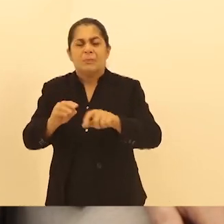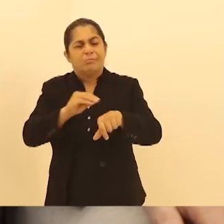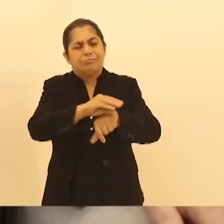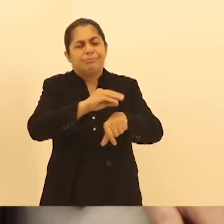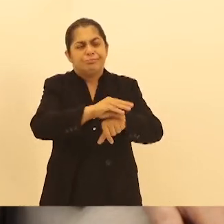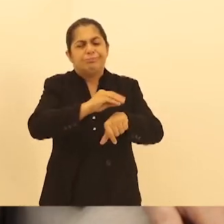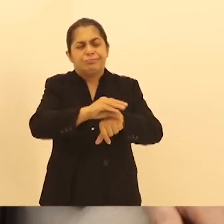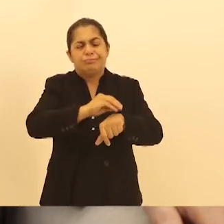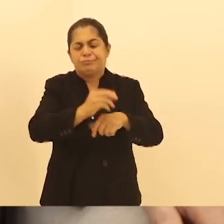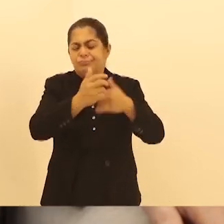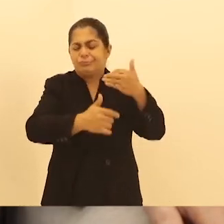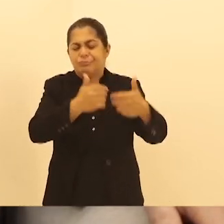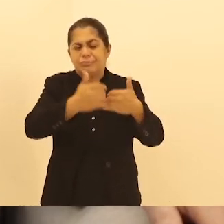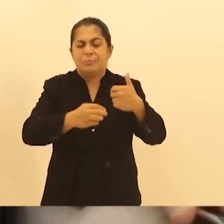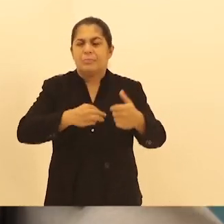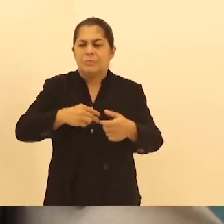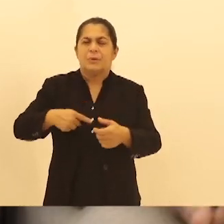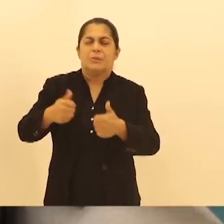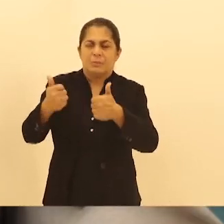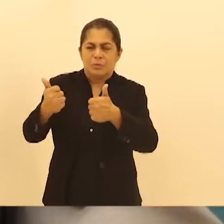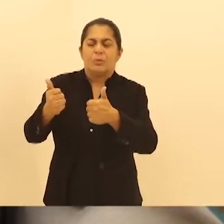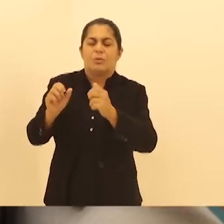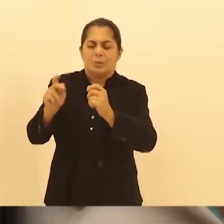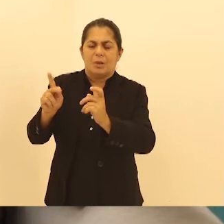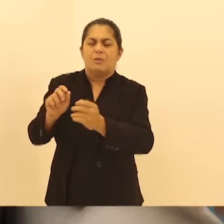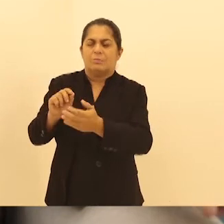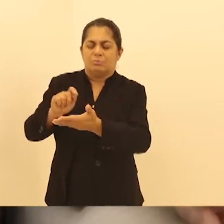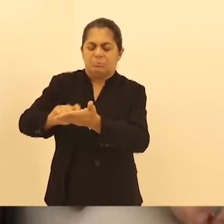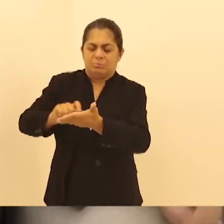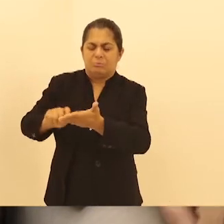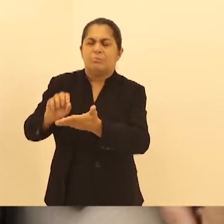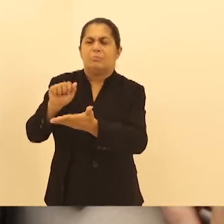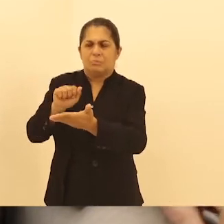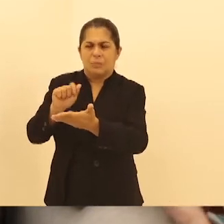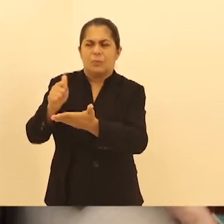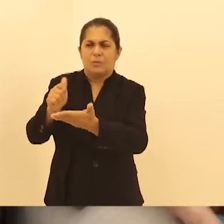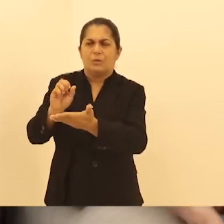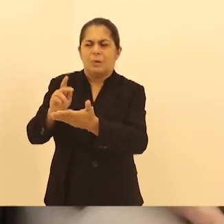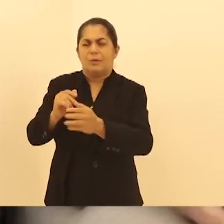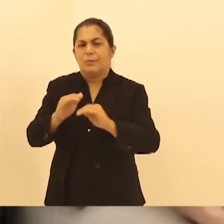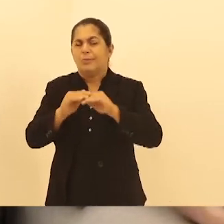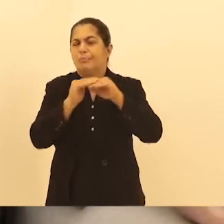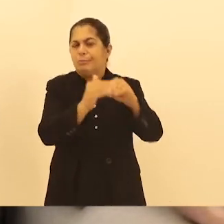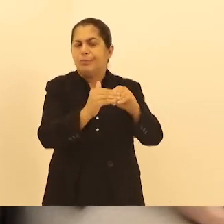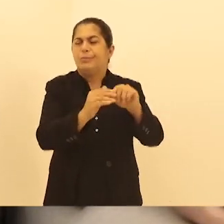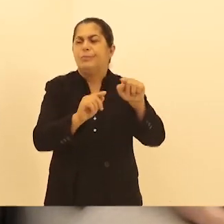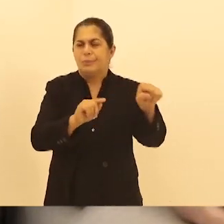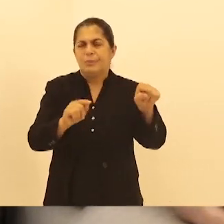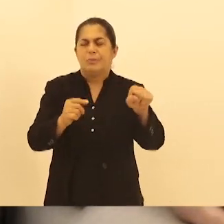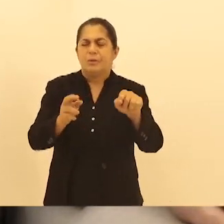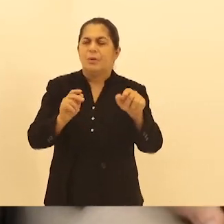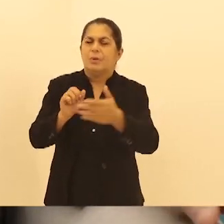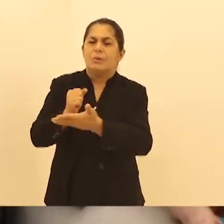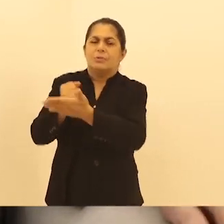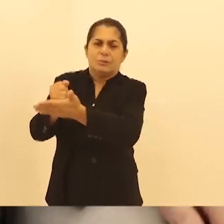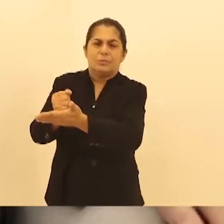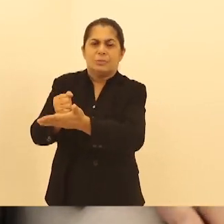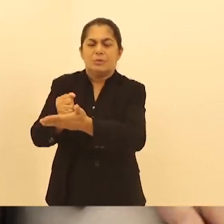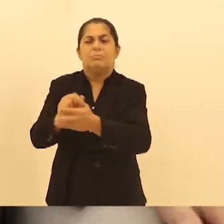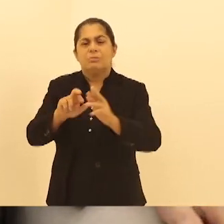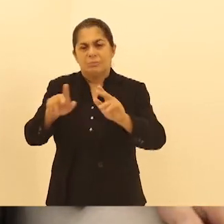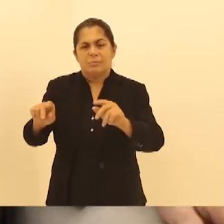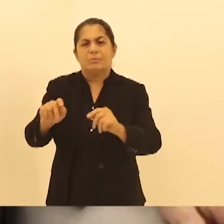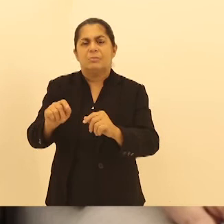de se manifestar e nós é que ficamos na obrigação de dar a resposta ouvindo